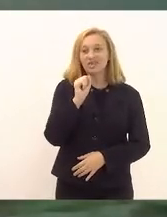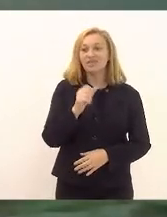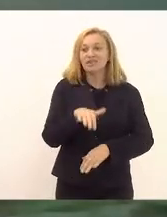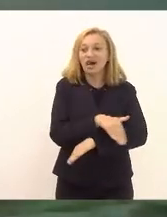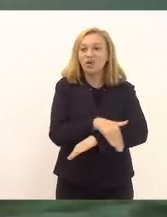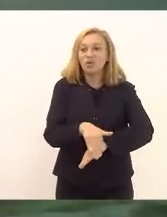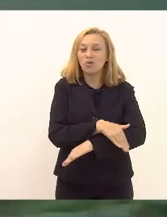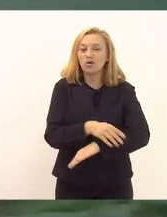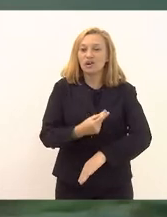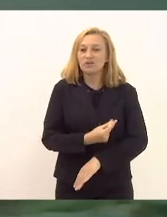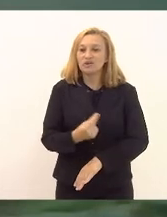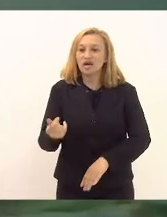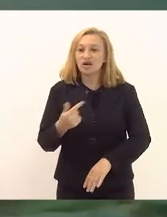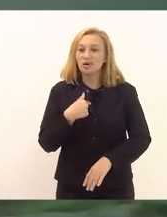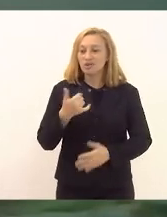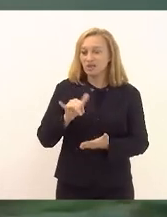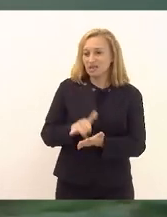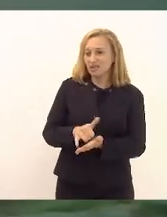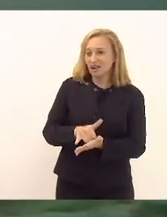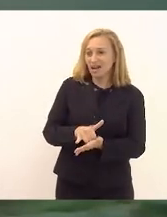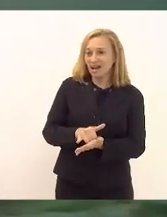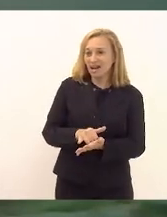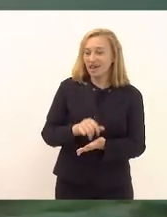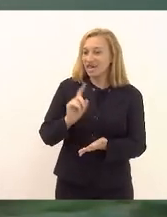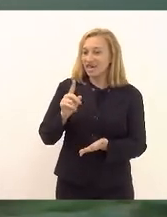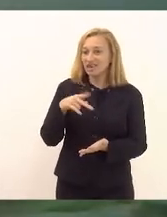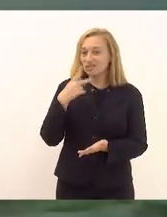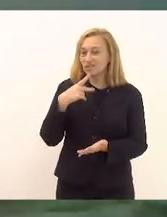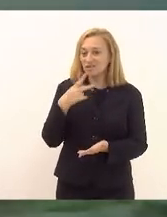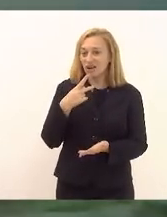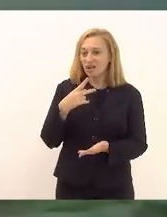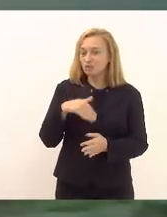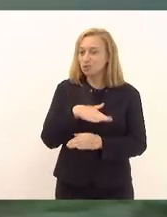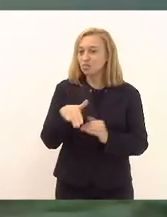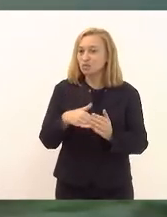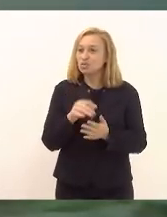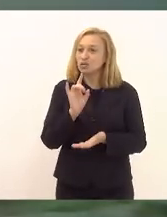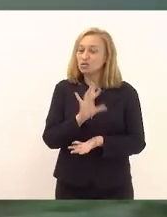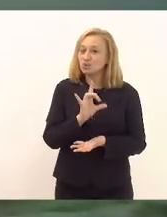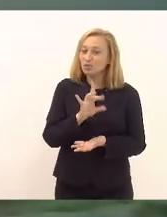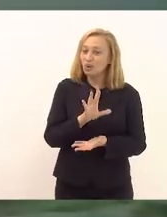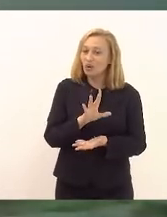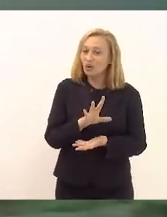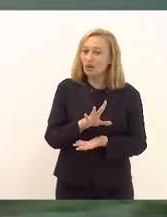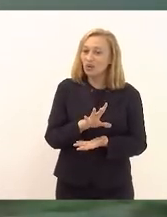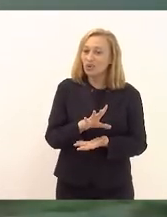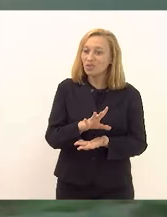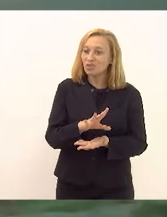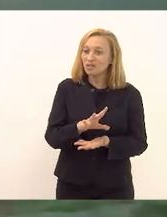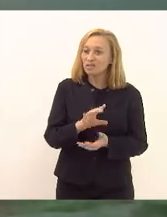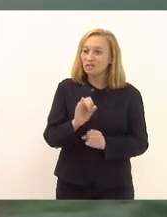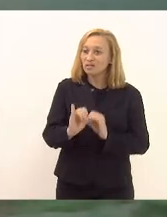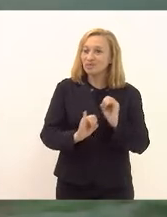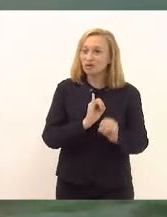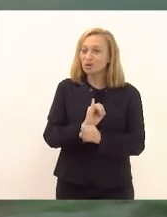que meu celular é aquele que não fala com todo mundo. Só ele não tem internet.